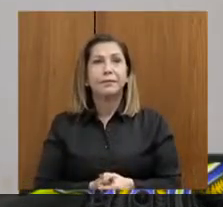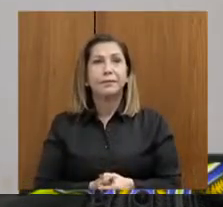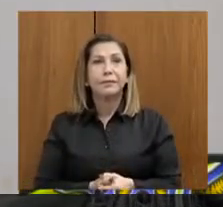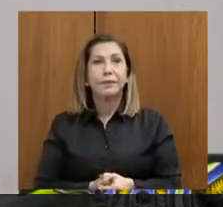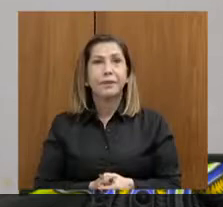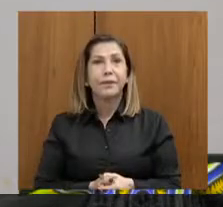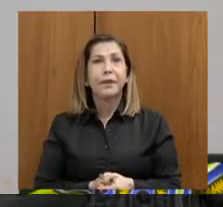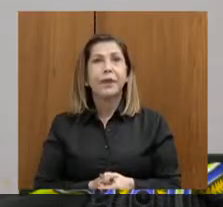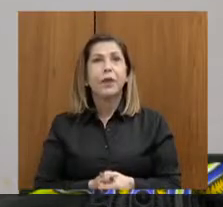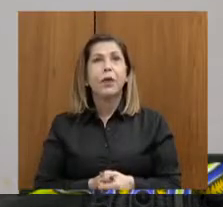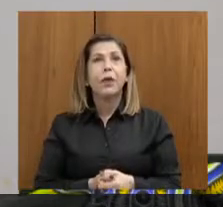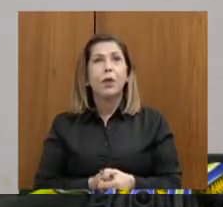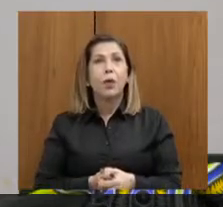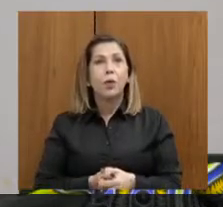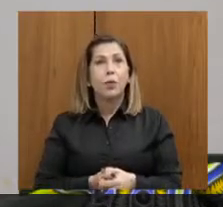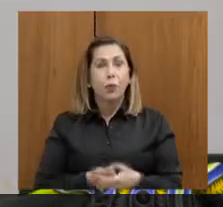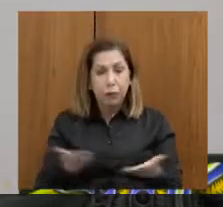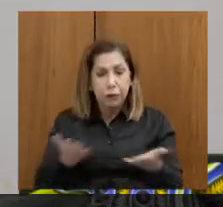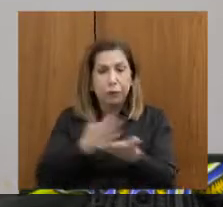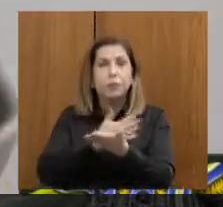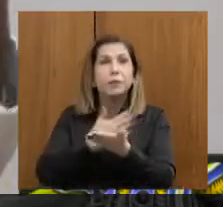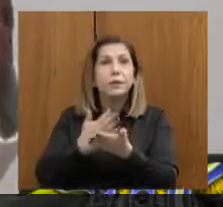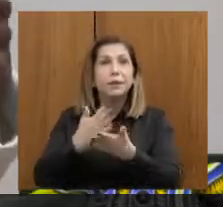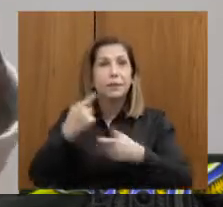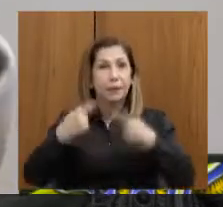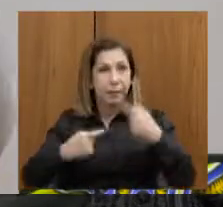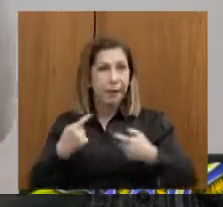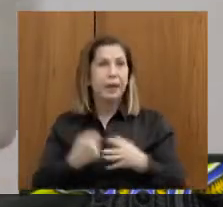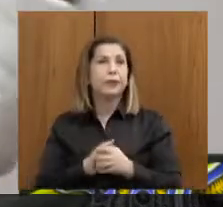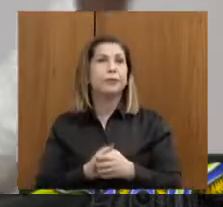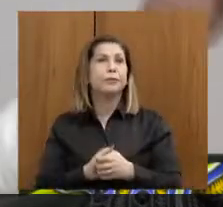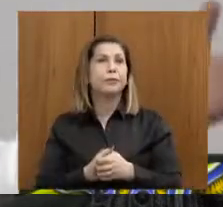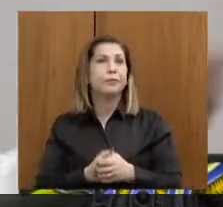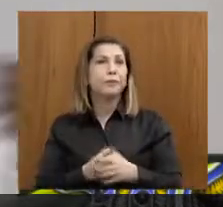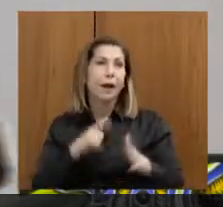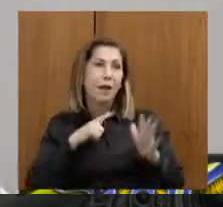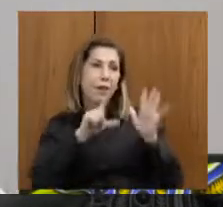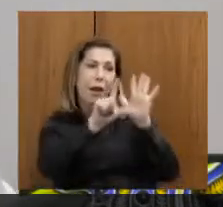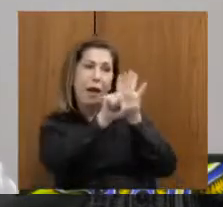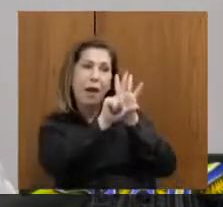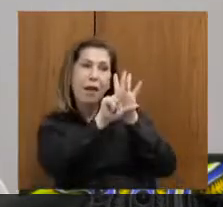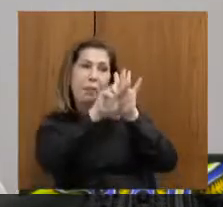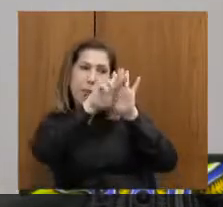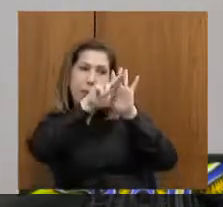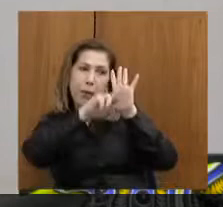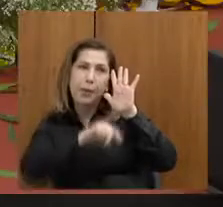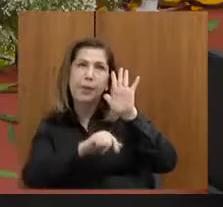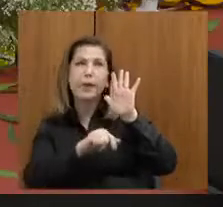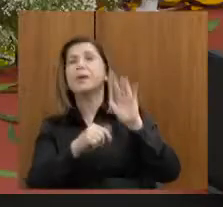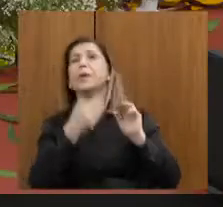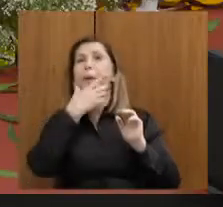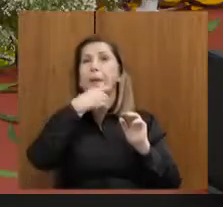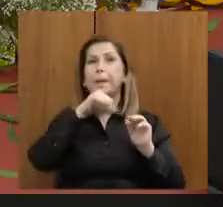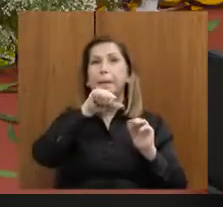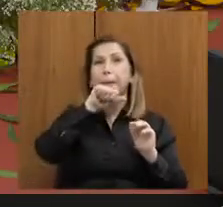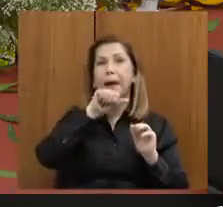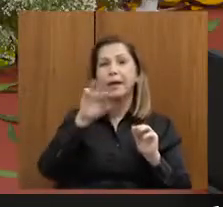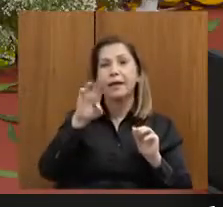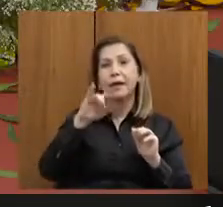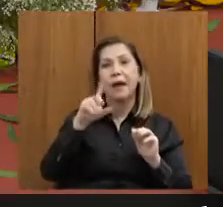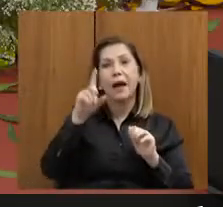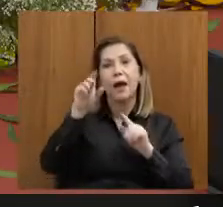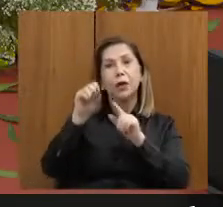nós iniciamos debate né a gente viu que existe lei já tá Ricardo provocou que ainda